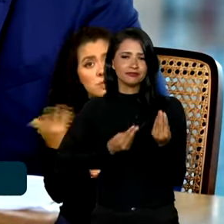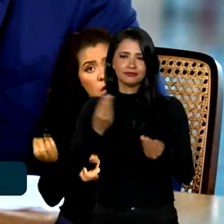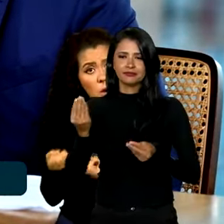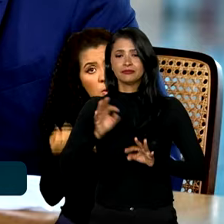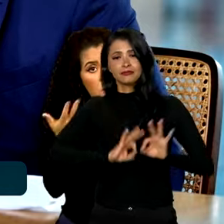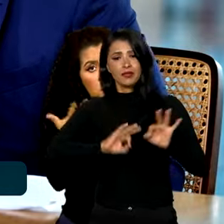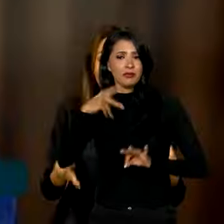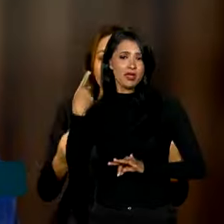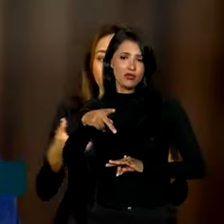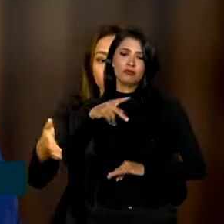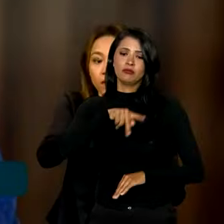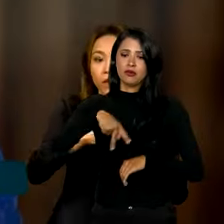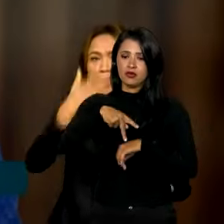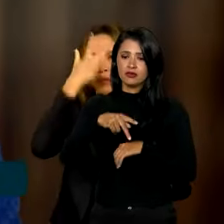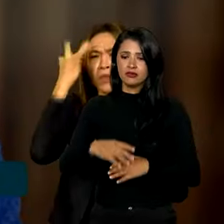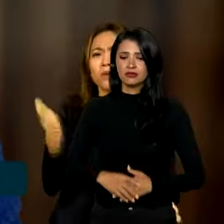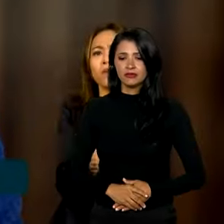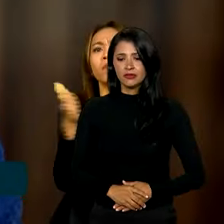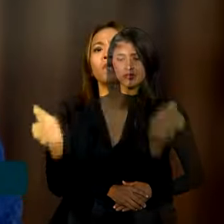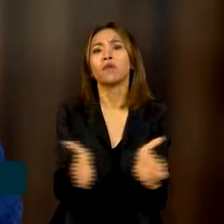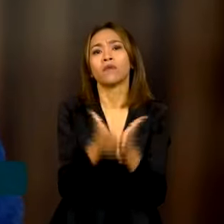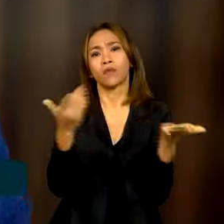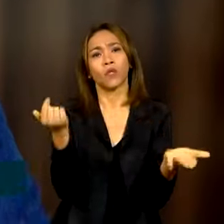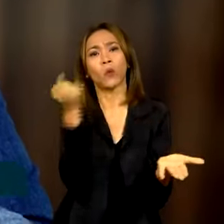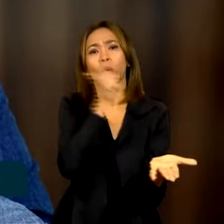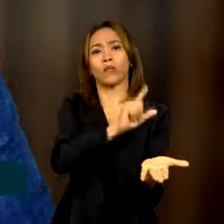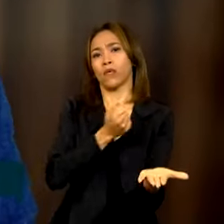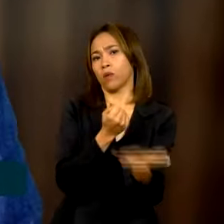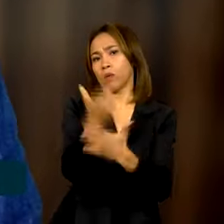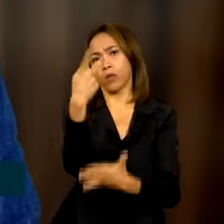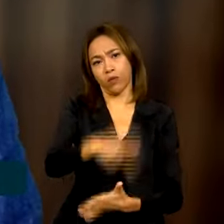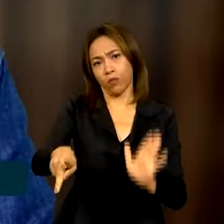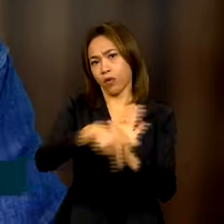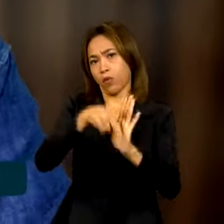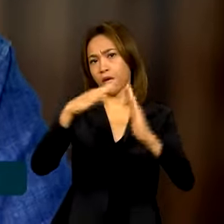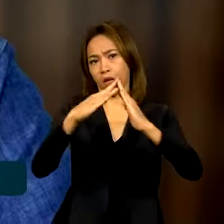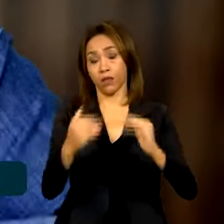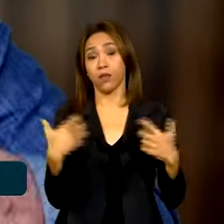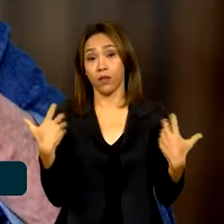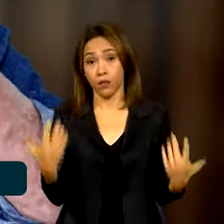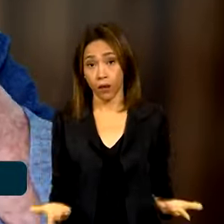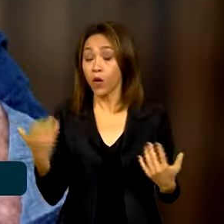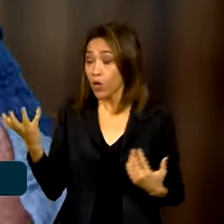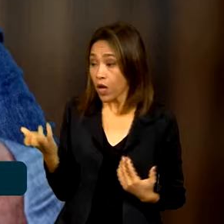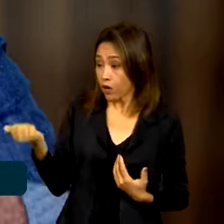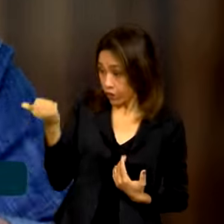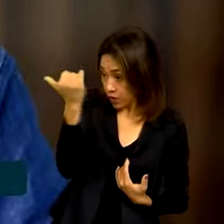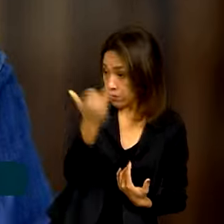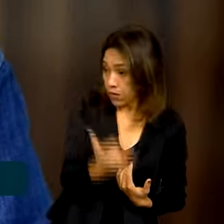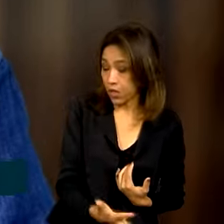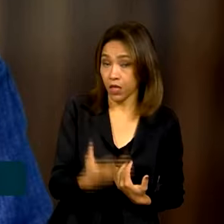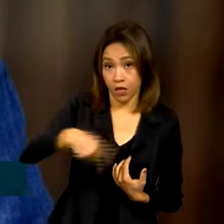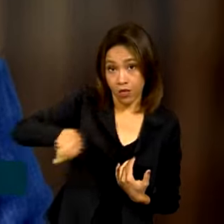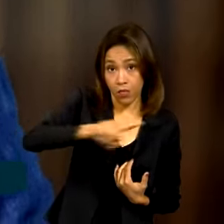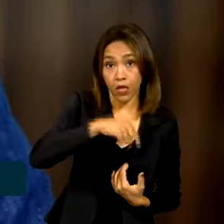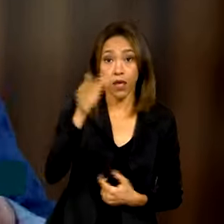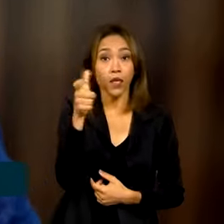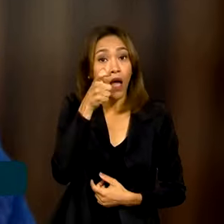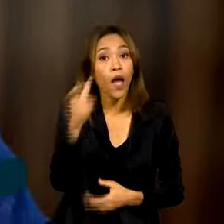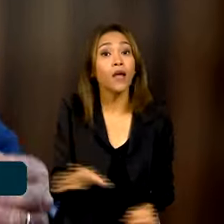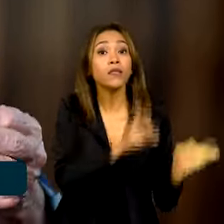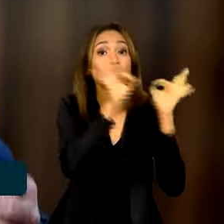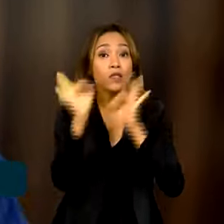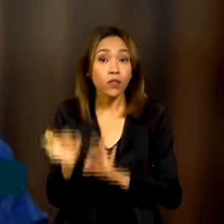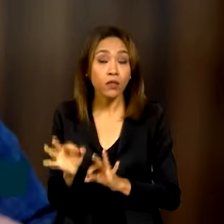queos 3 anos então eu queria que você explicasse pros internautas queria que você explicasse para quem tá nos ouvindo